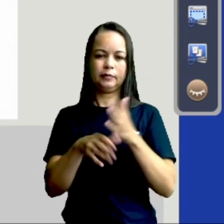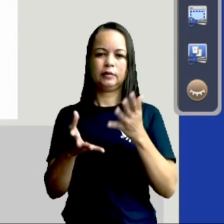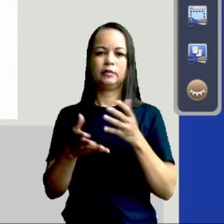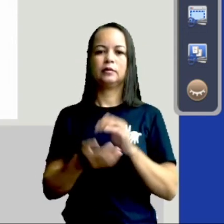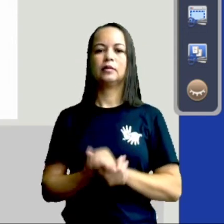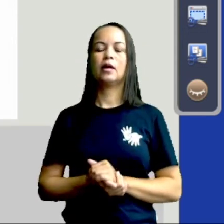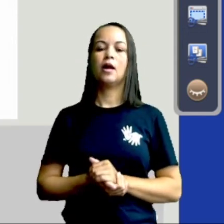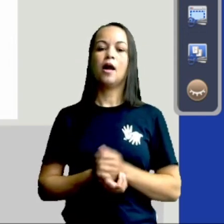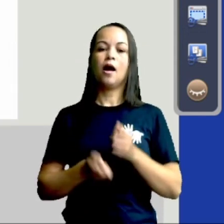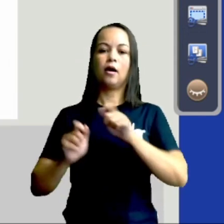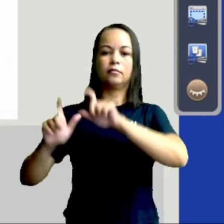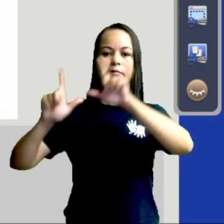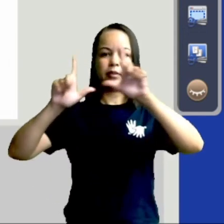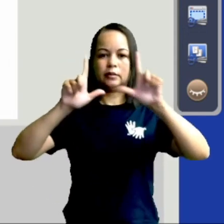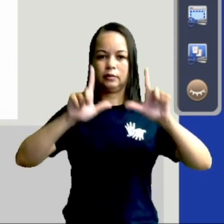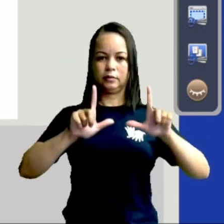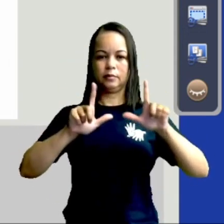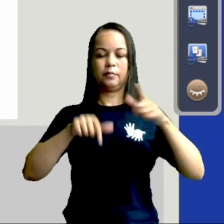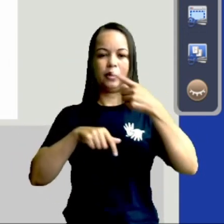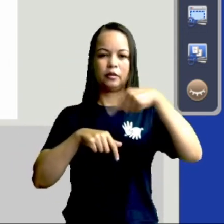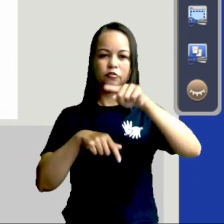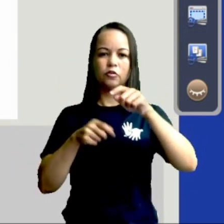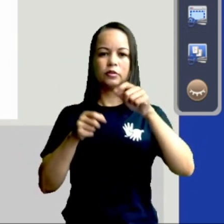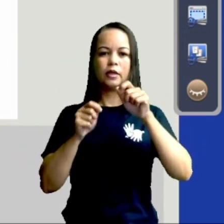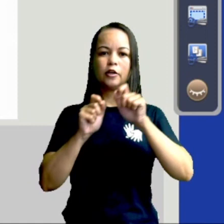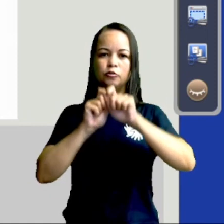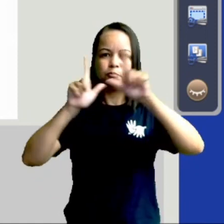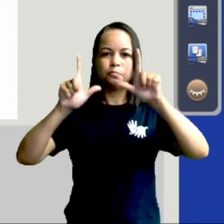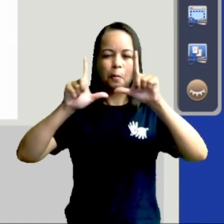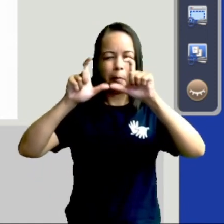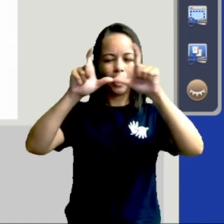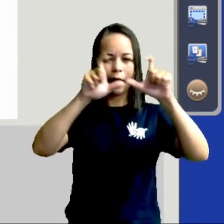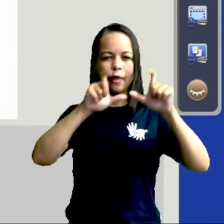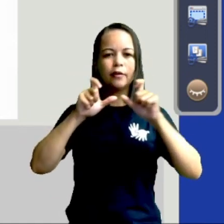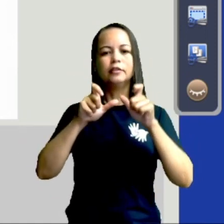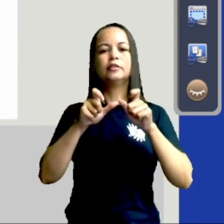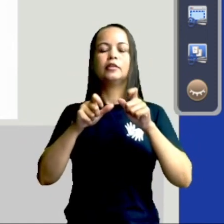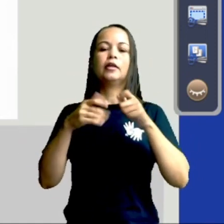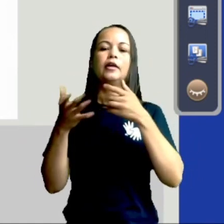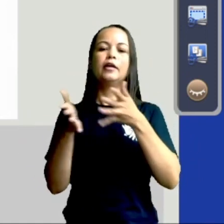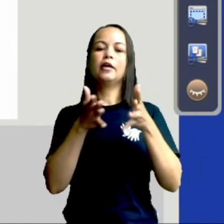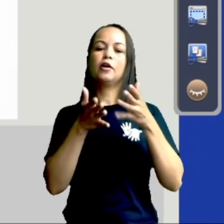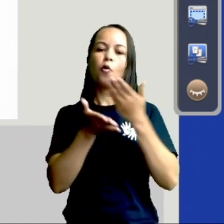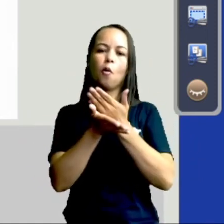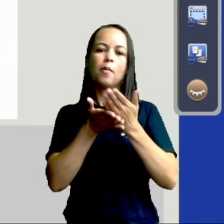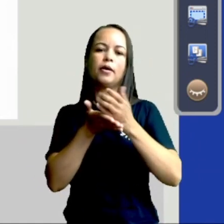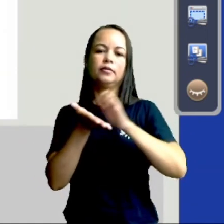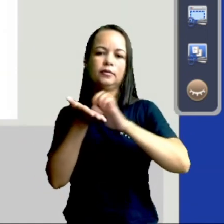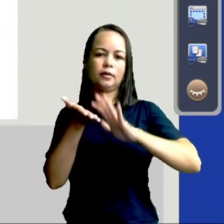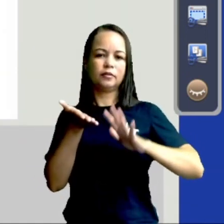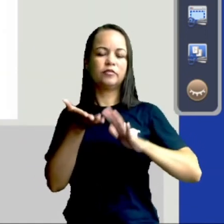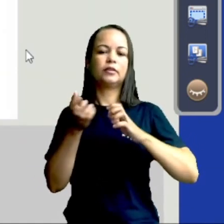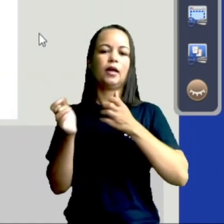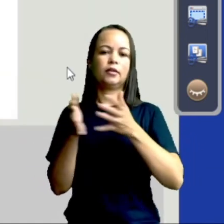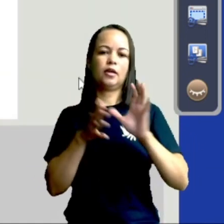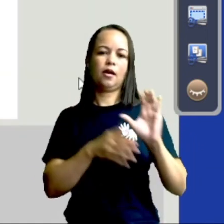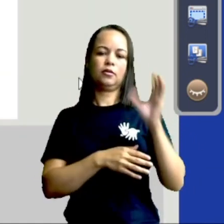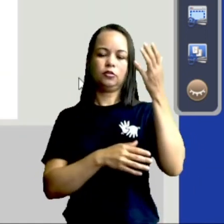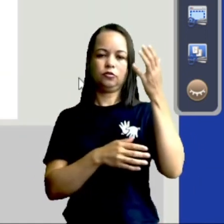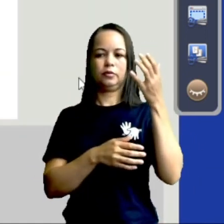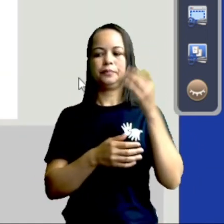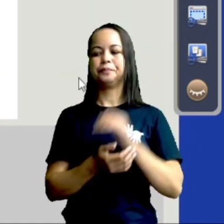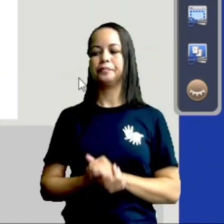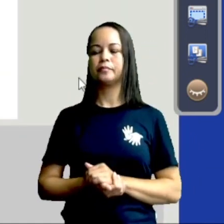vou passar os slides para vocês printarem e marcar os exercícios para já começar a resolver. Resolução de